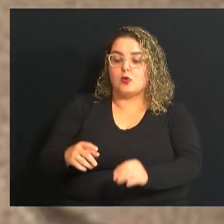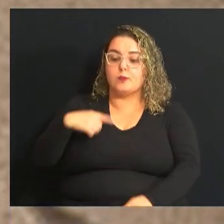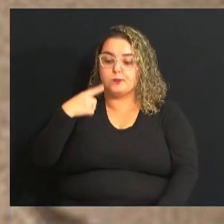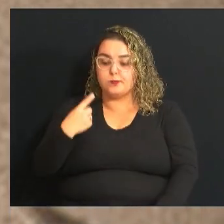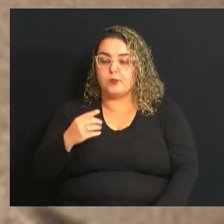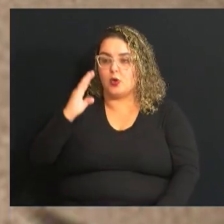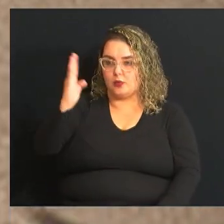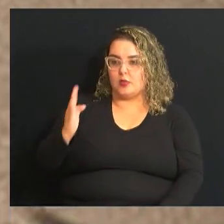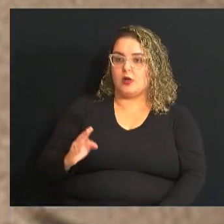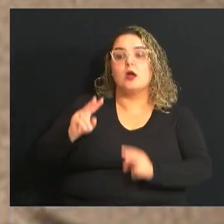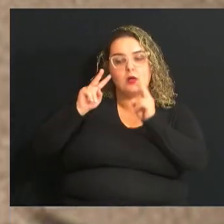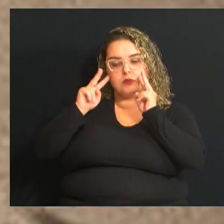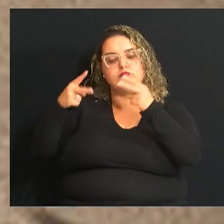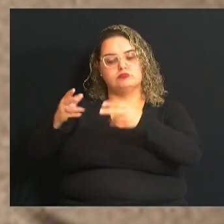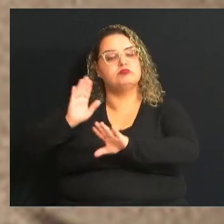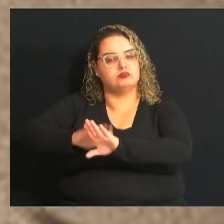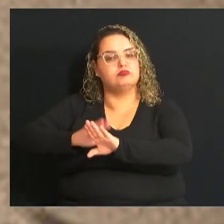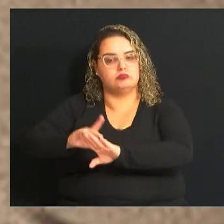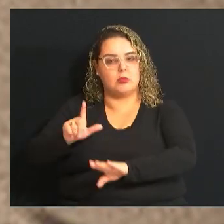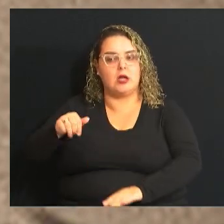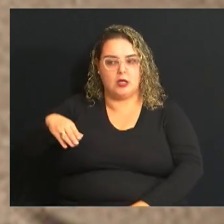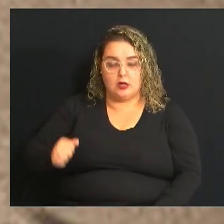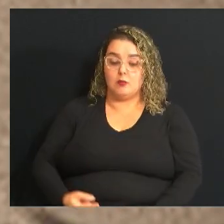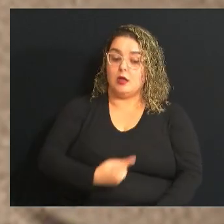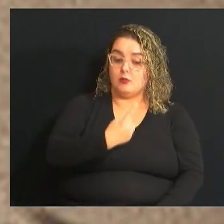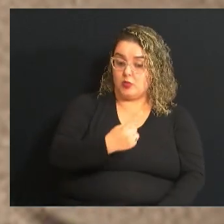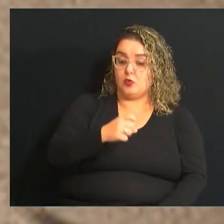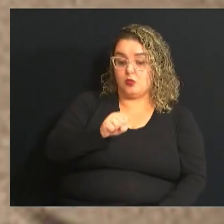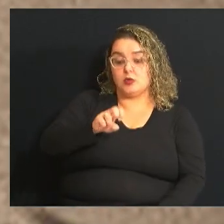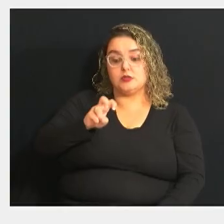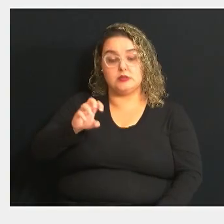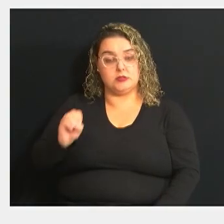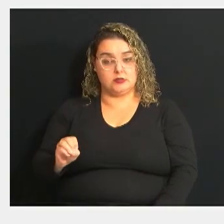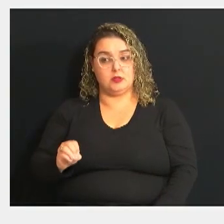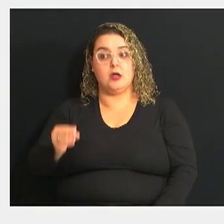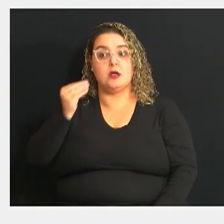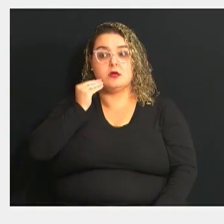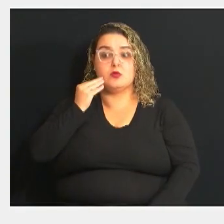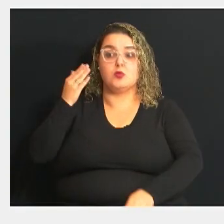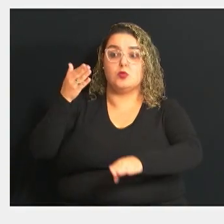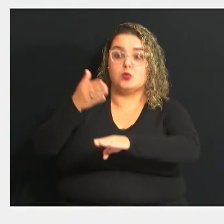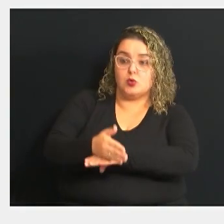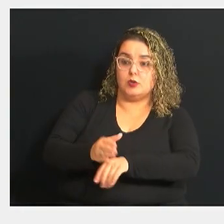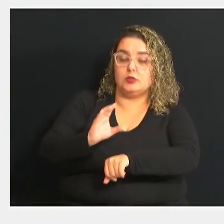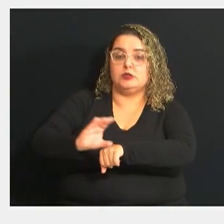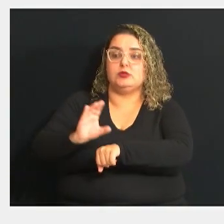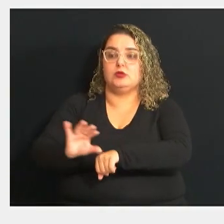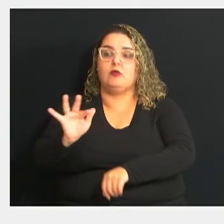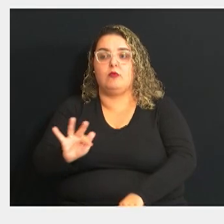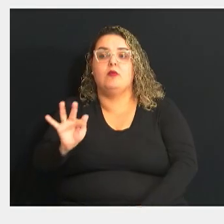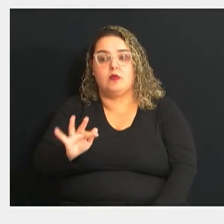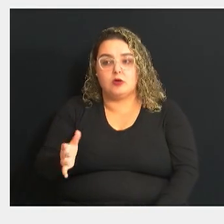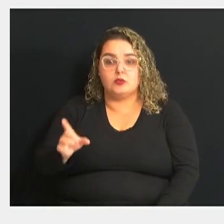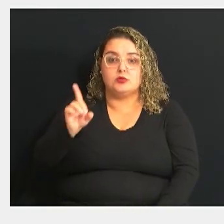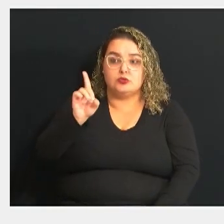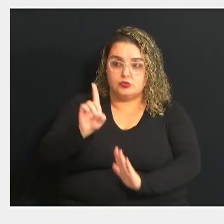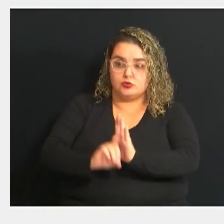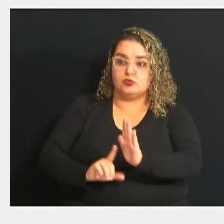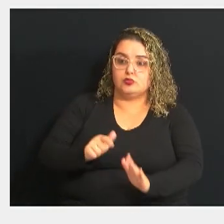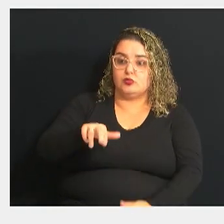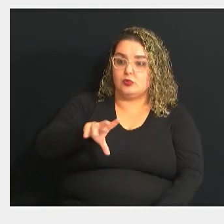alteração em 2020, a pedido da Comissão da Verdade sobre a escravidão negra no Brasil. A Câmara